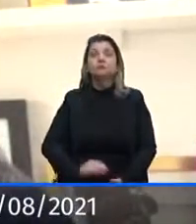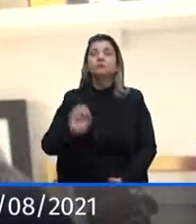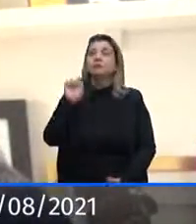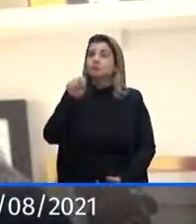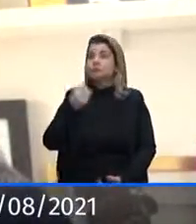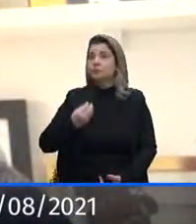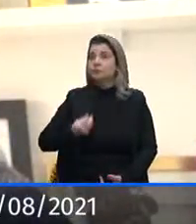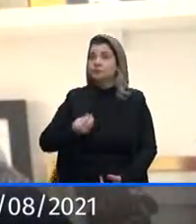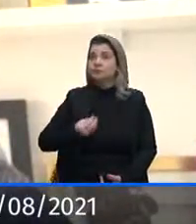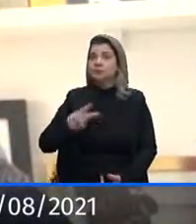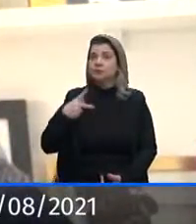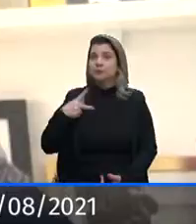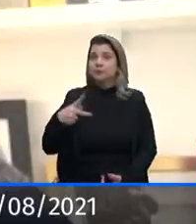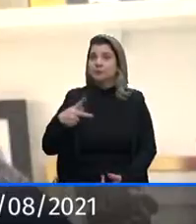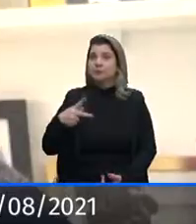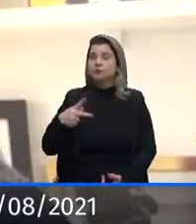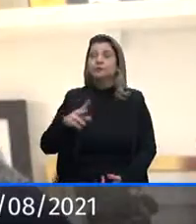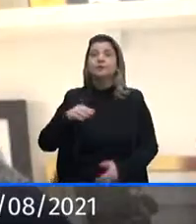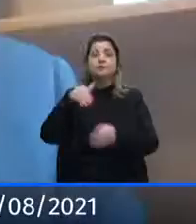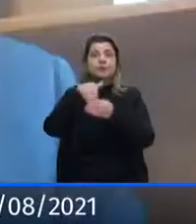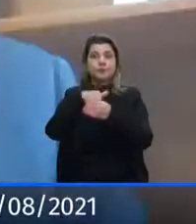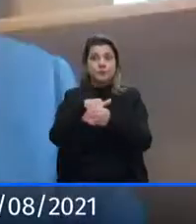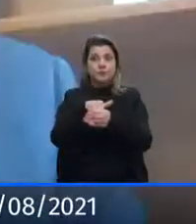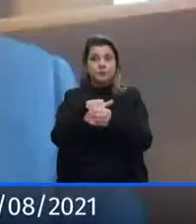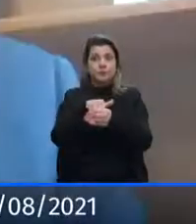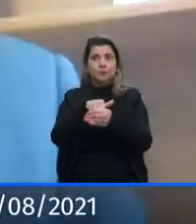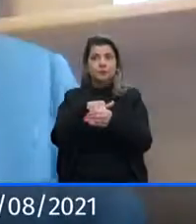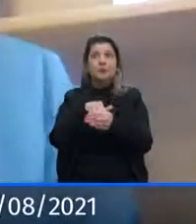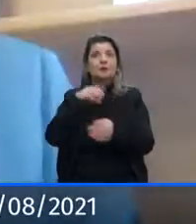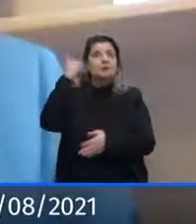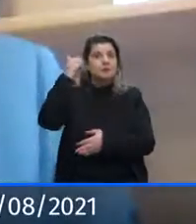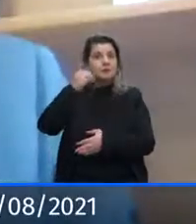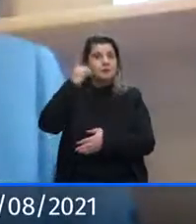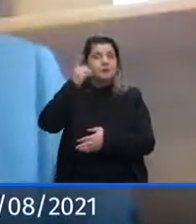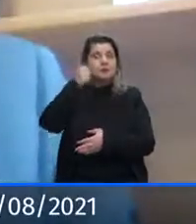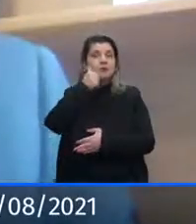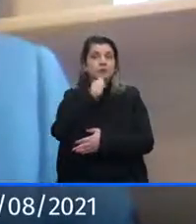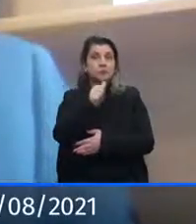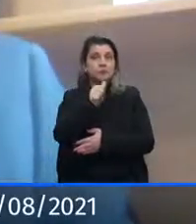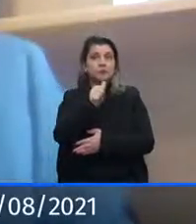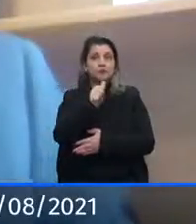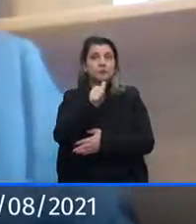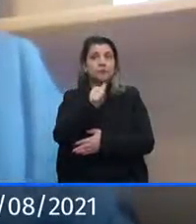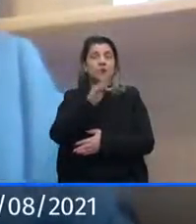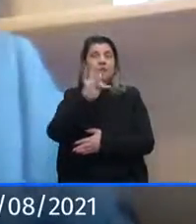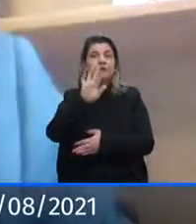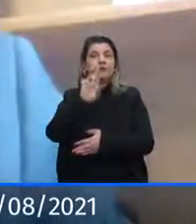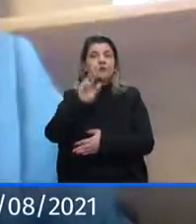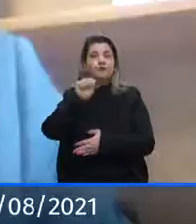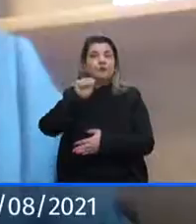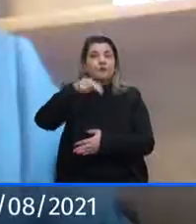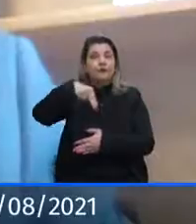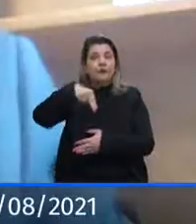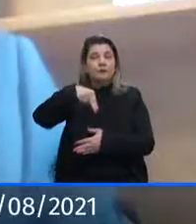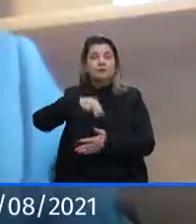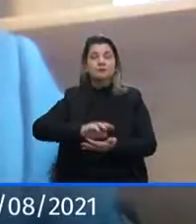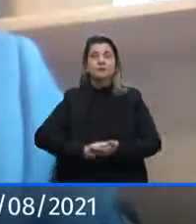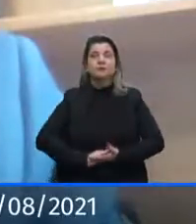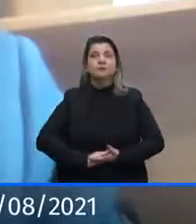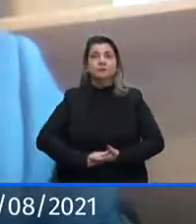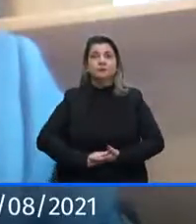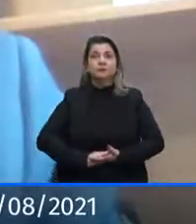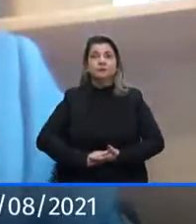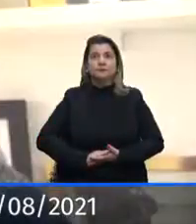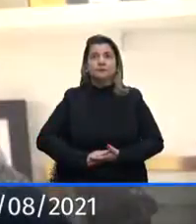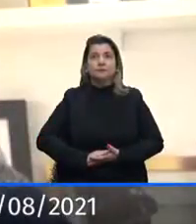Favorável, presidente. Como vota deputada Fran Somense?